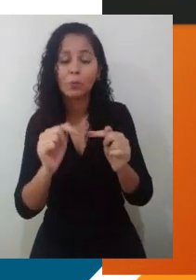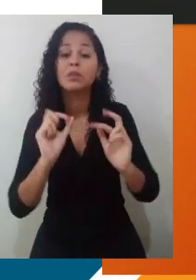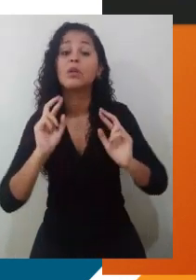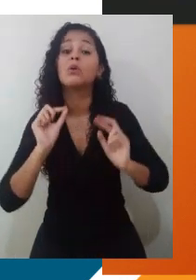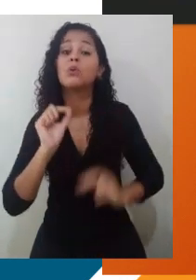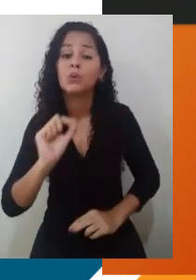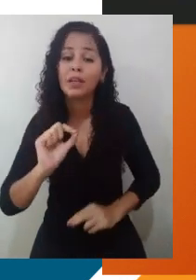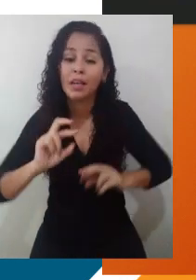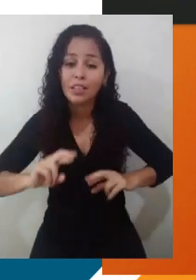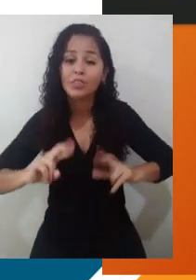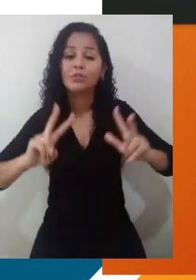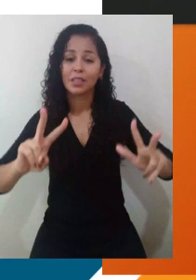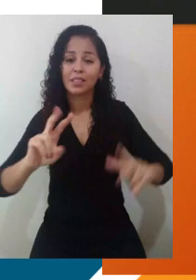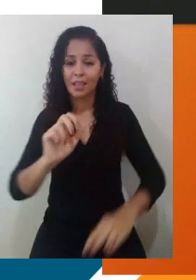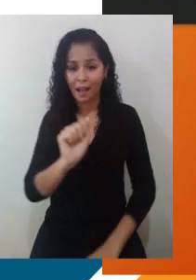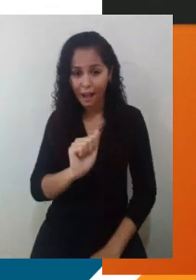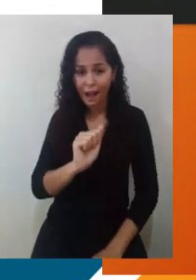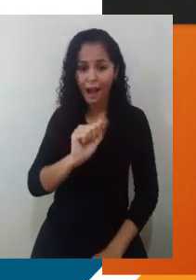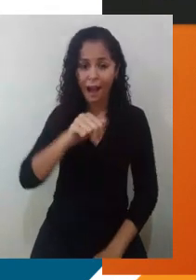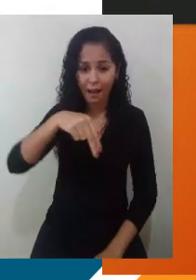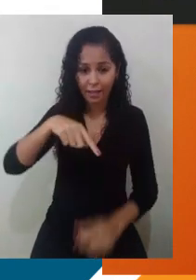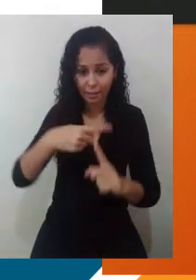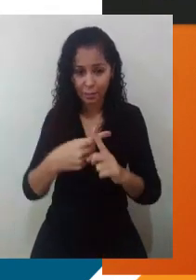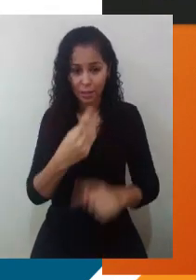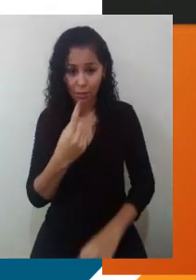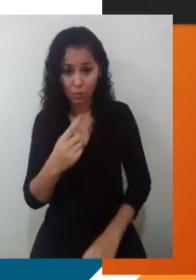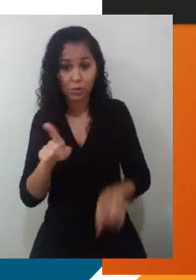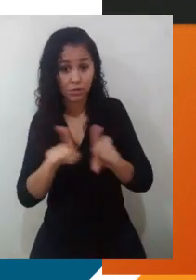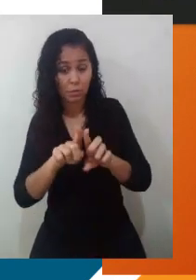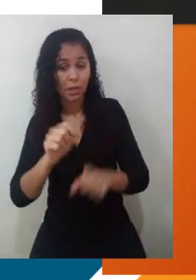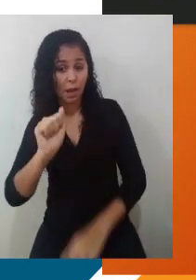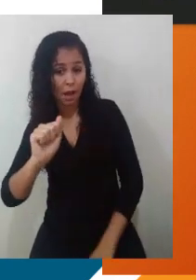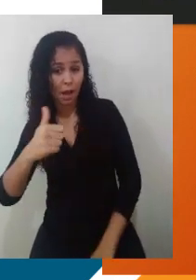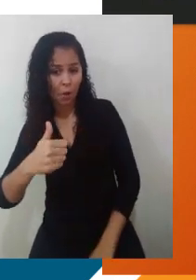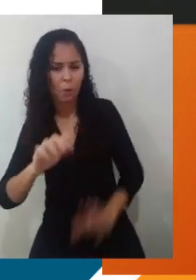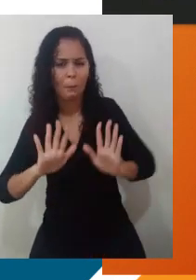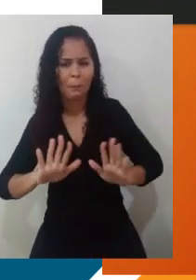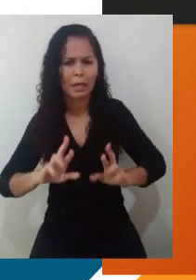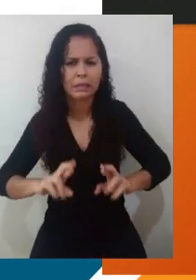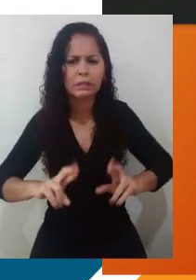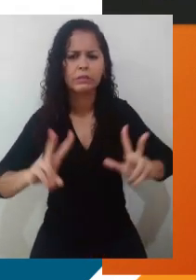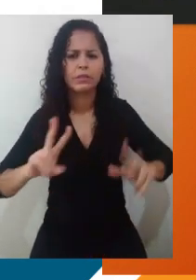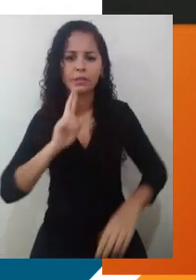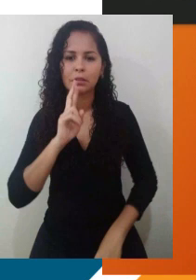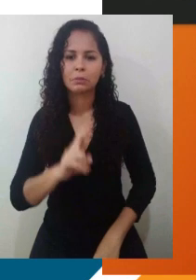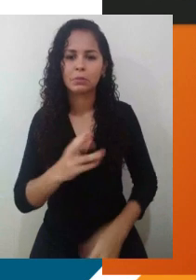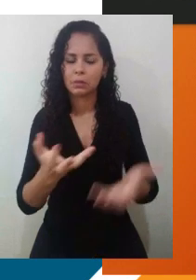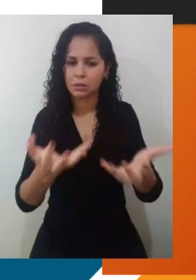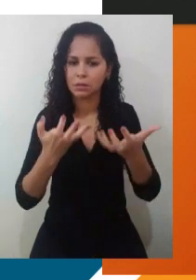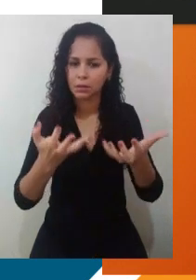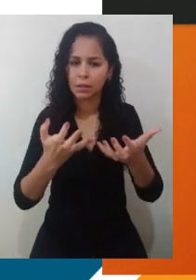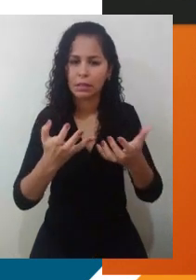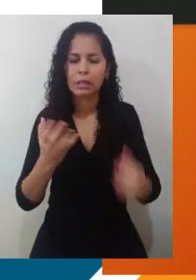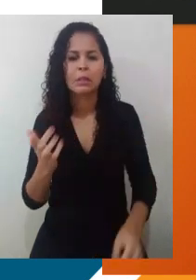AN mais 1 e A1. Só que nesse caso, essa diferença ainda não é o resultado que nós procuramos. Para